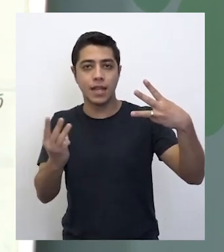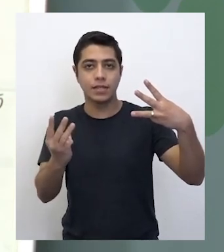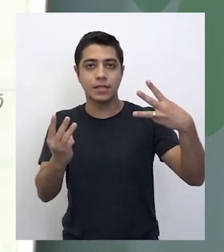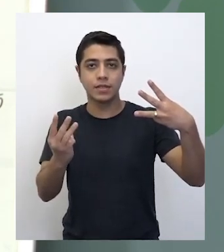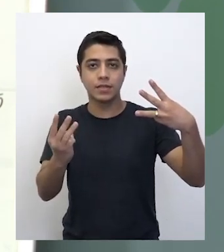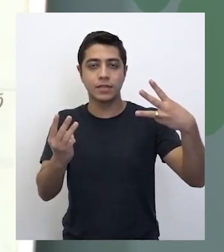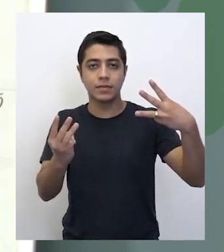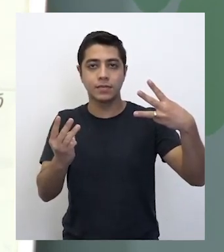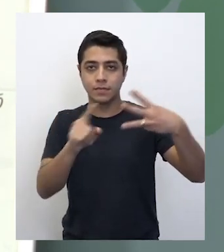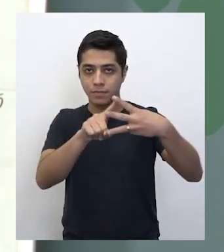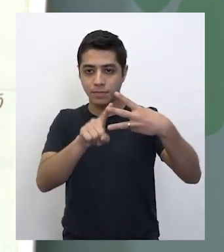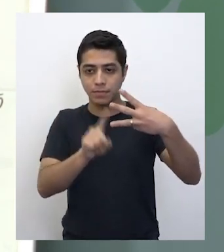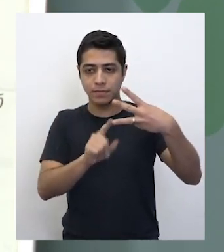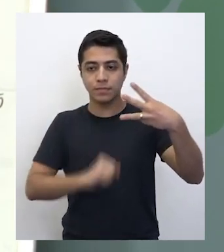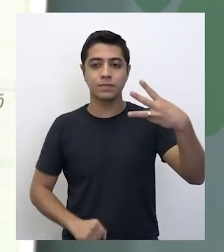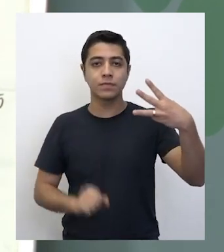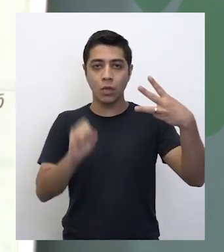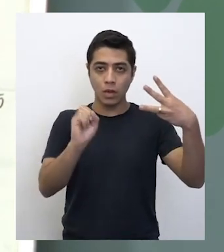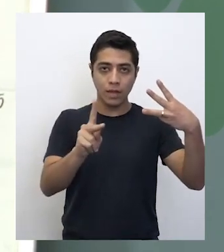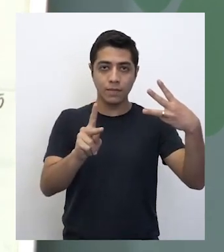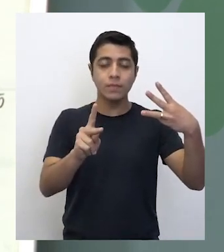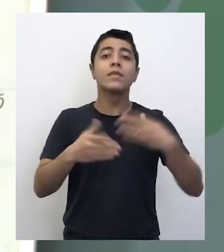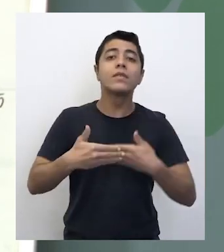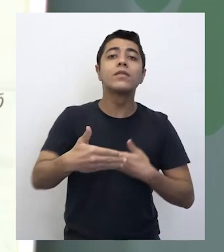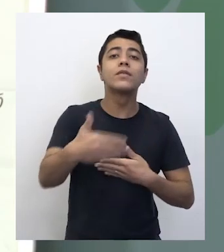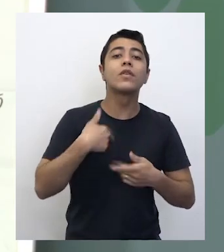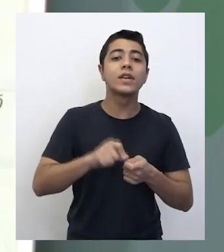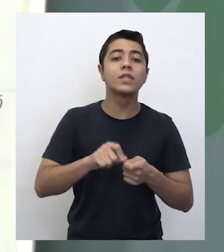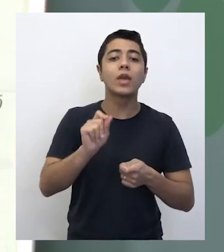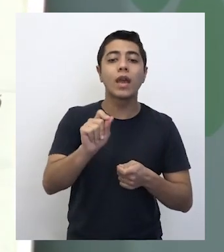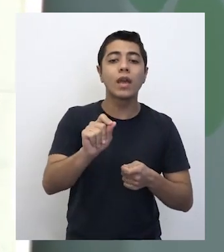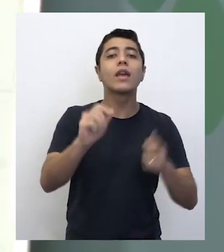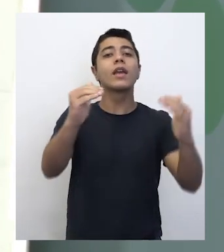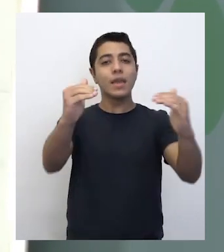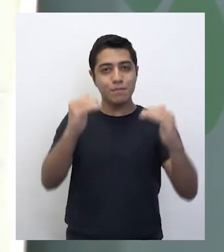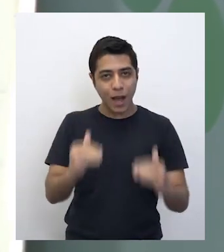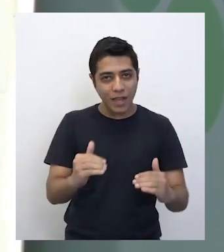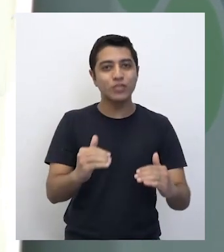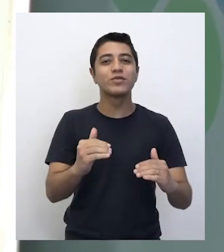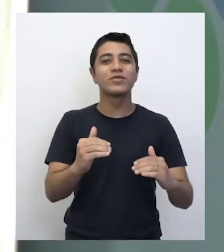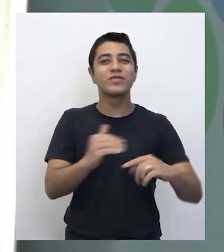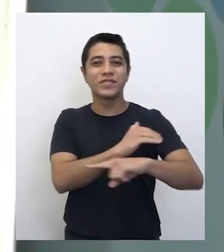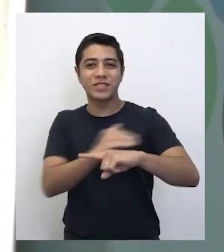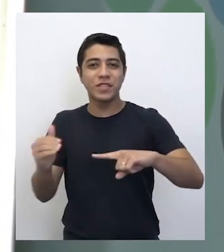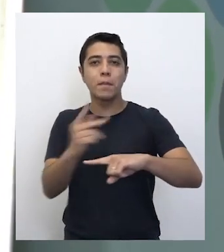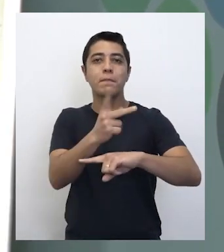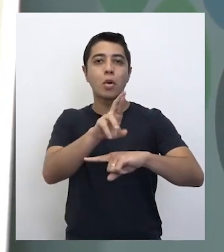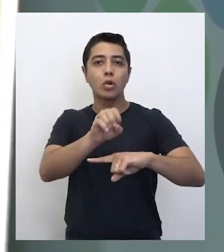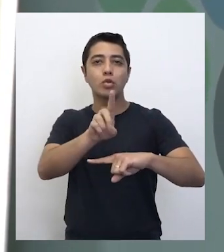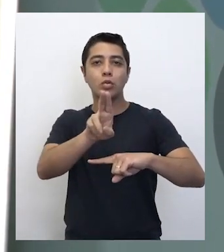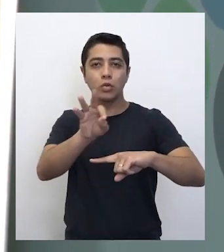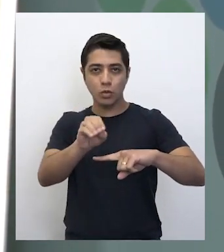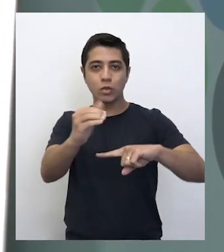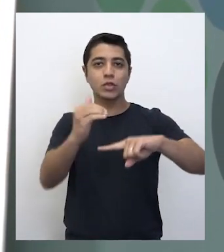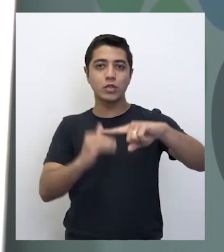0,00133. O que eu vou fazer? Vou pegar esses valores e substituir nessa relação, produto sobre reagente. A concentração